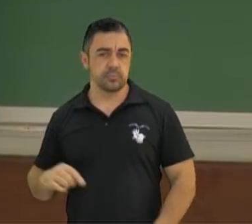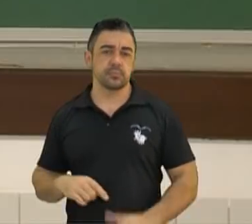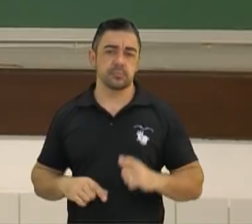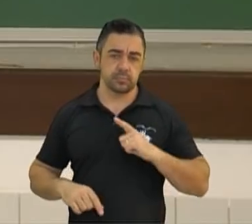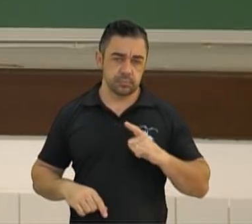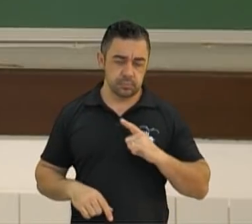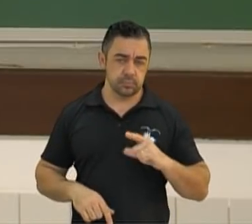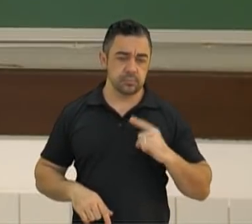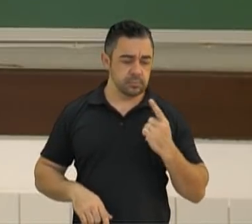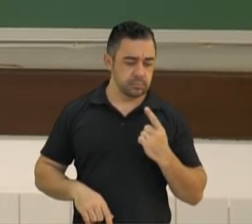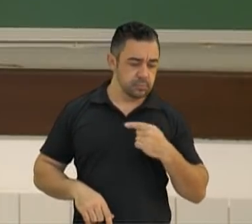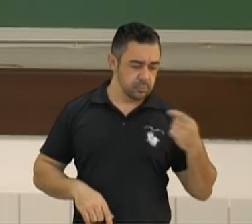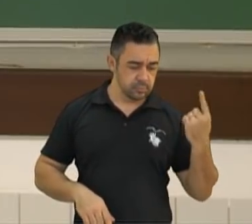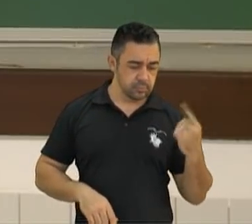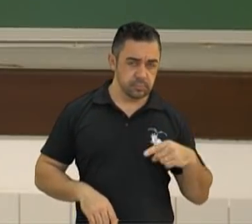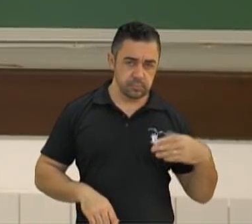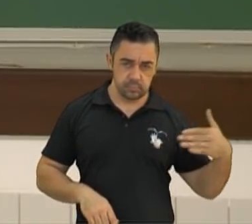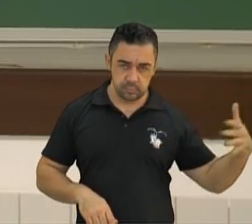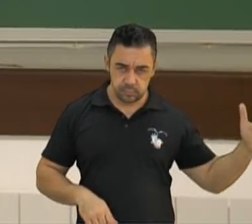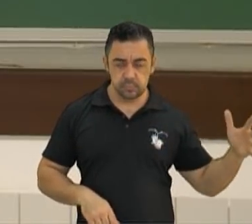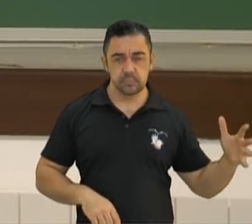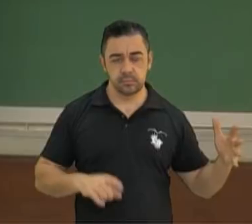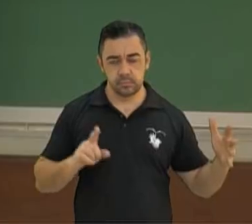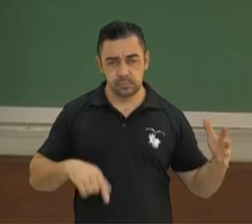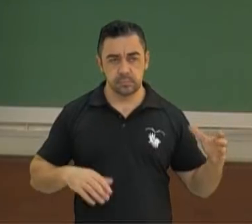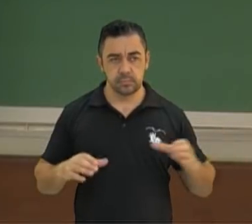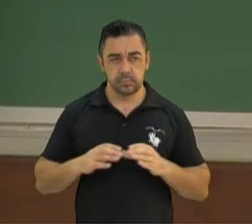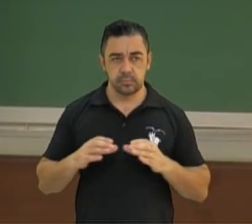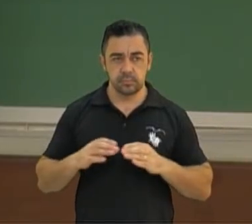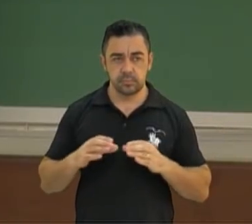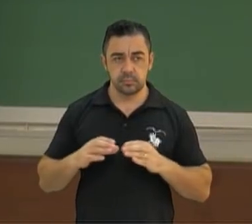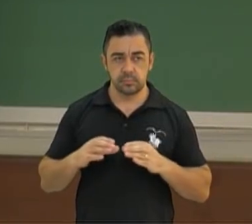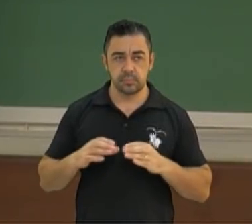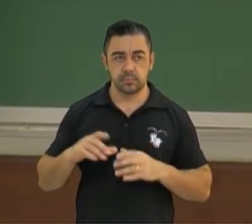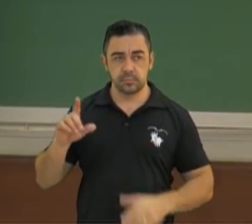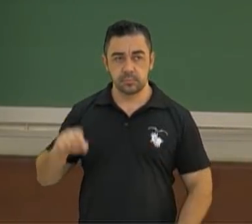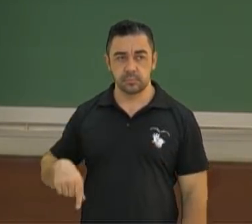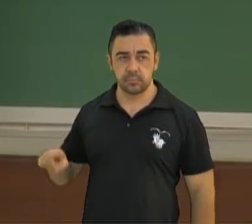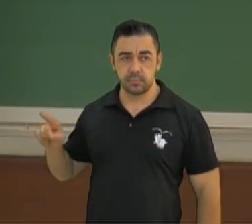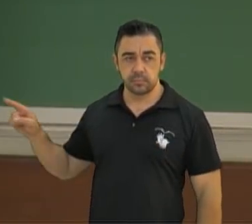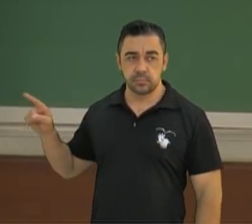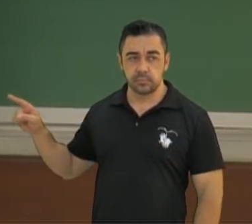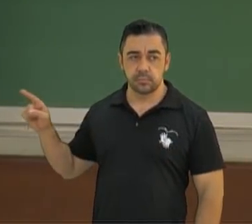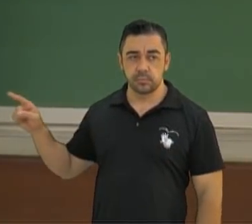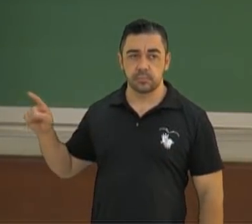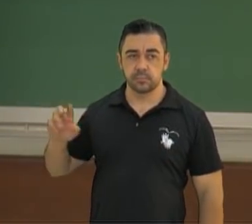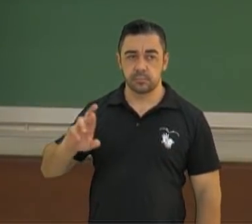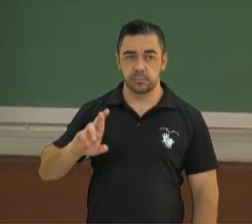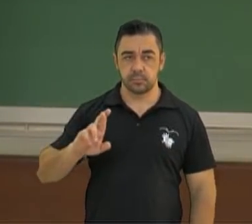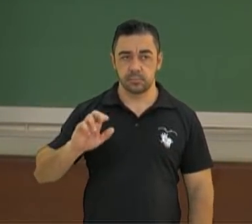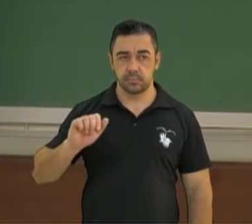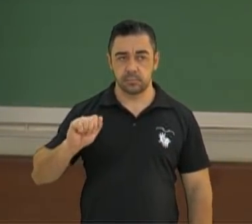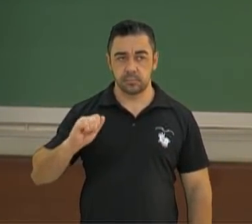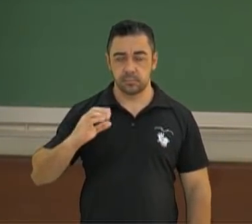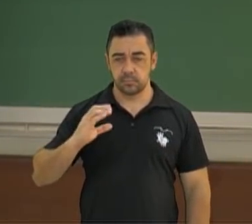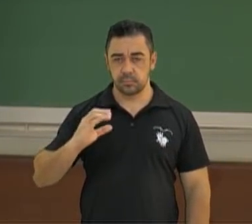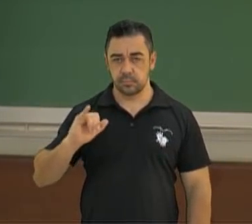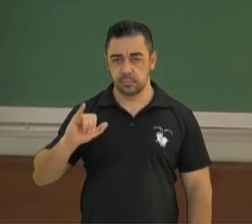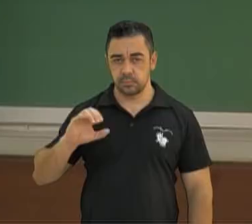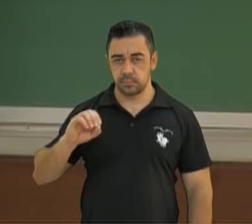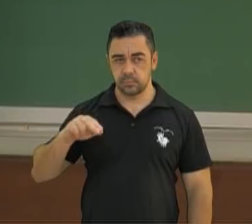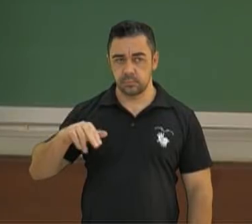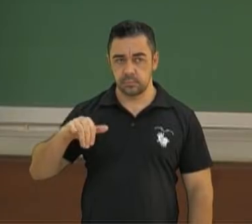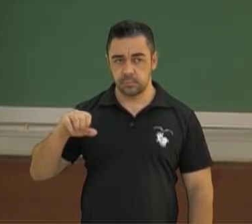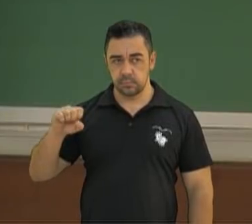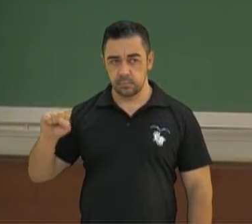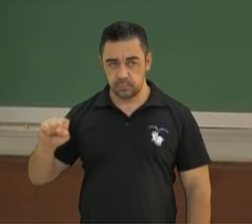outro conjunto, que é o conjunto dos números racionais, ok? Então, olha aqui, o conjunto dos